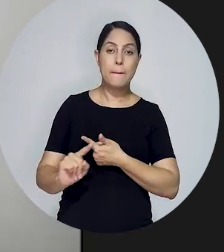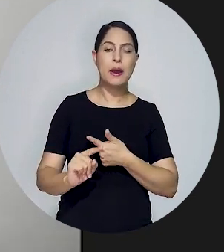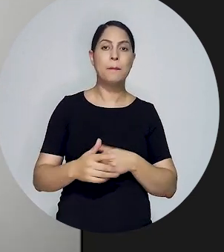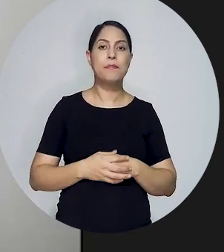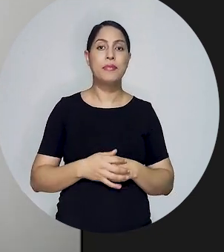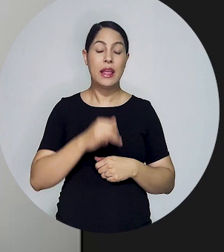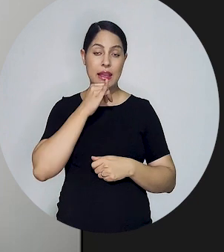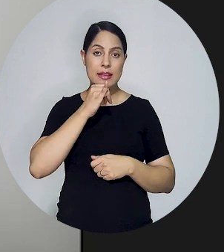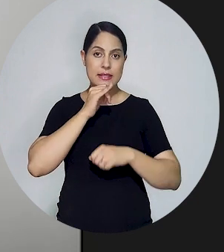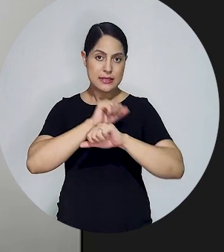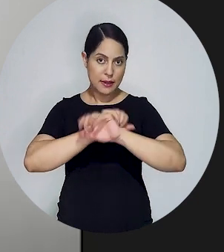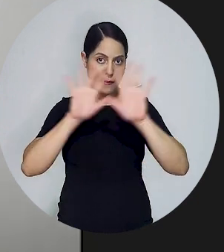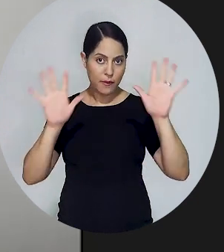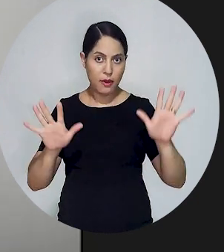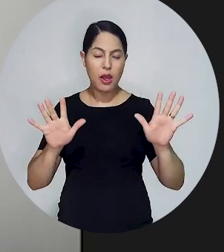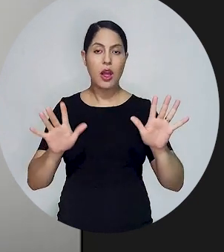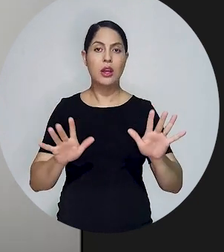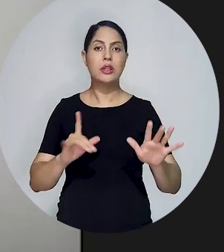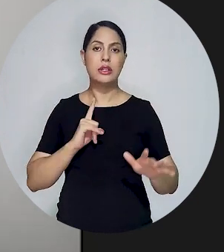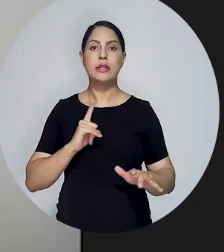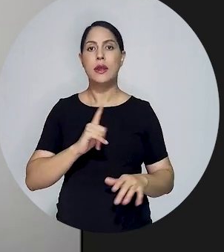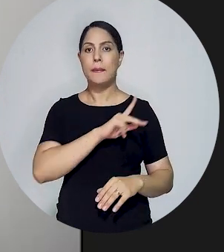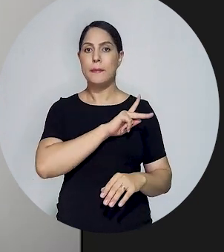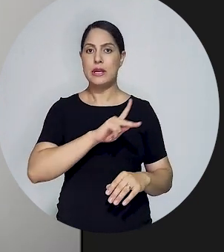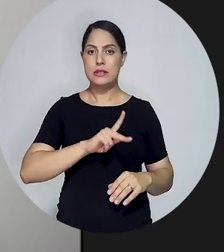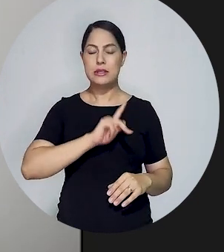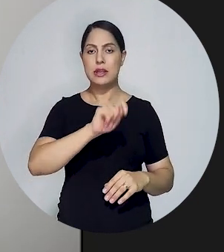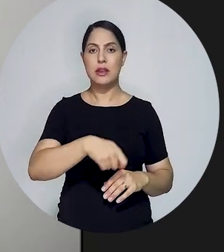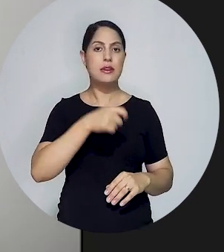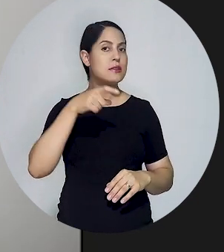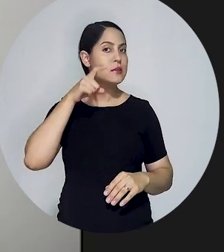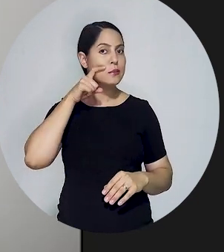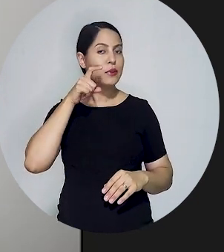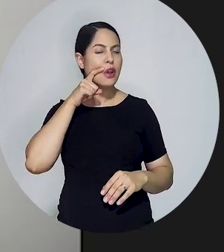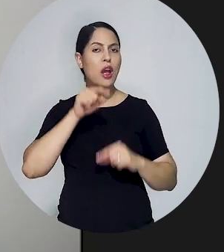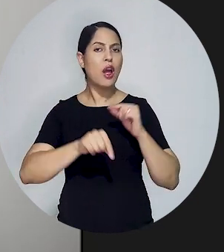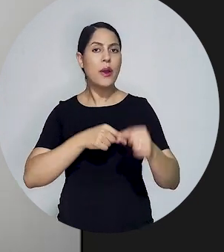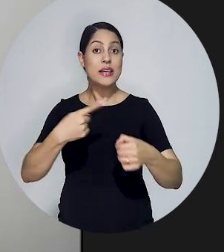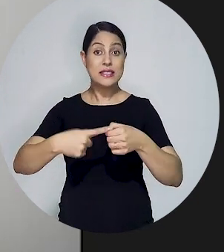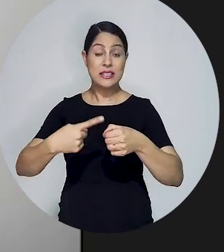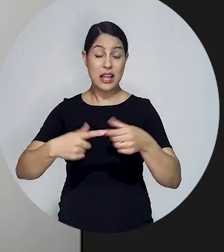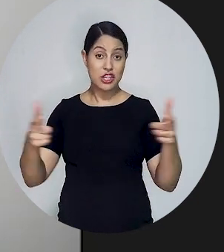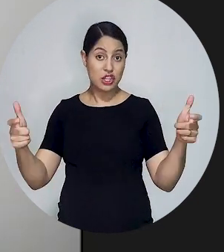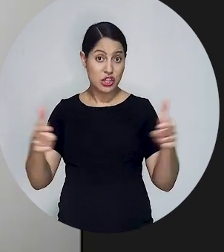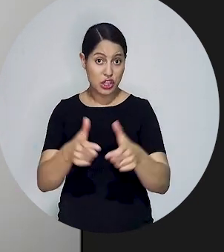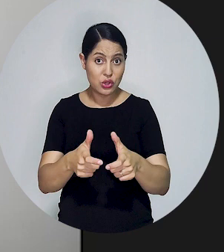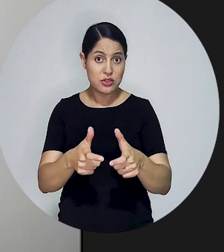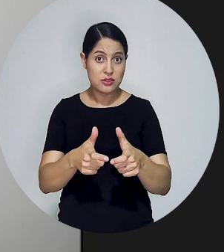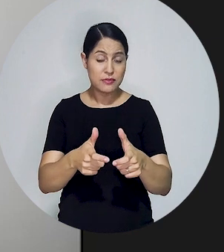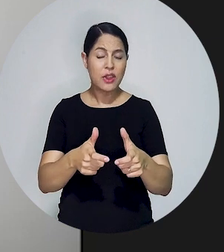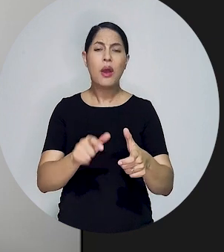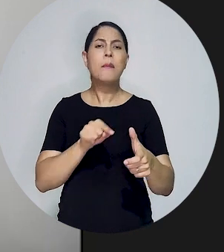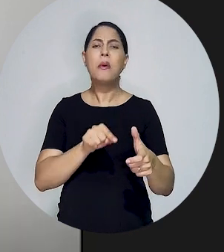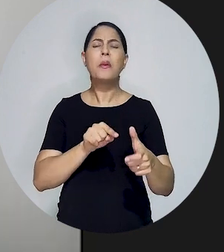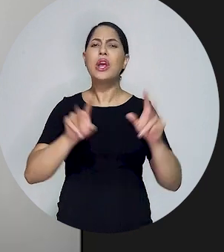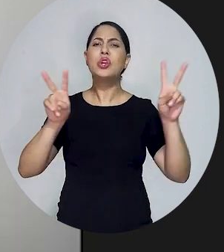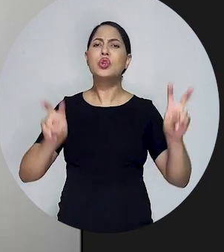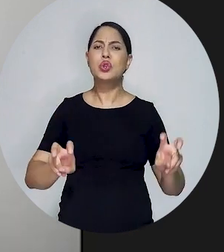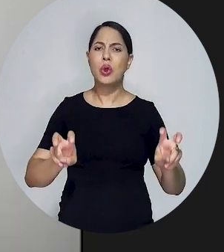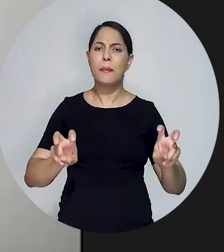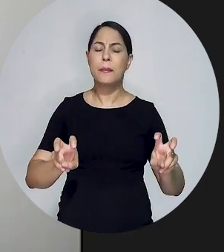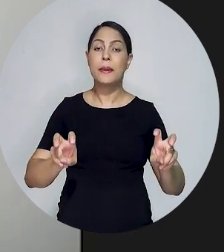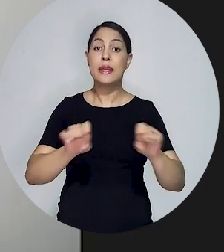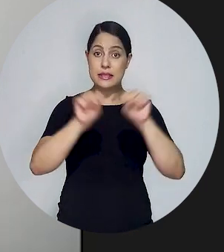vai ao encontro do entendimento do nosso presidente Beto Simonetti, é justamente a questão da interiorização, né? Tanto se fala